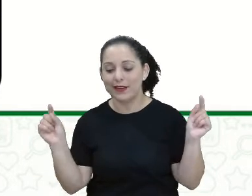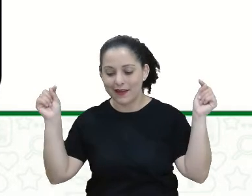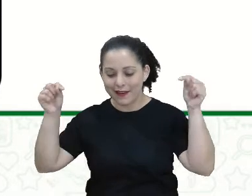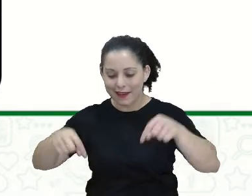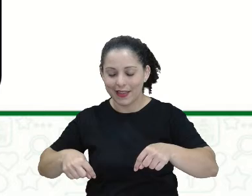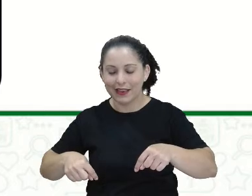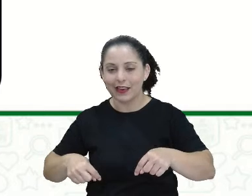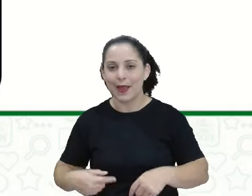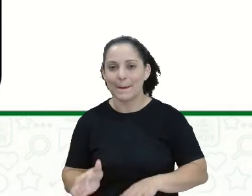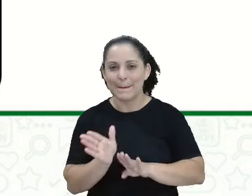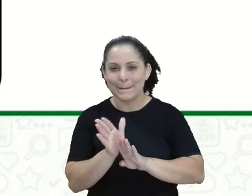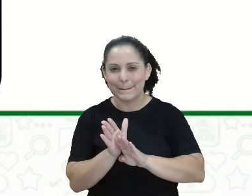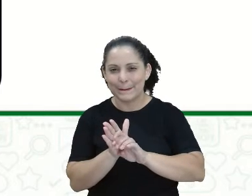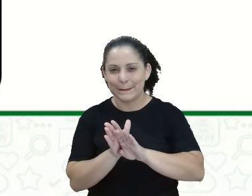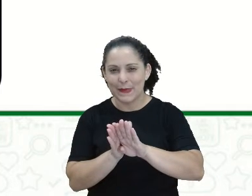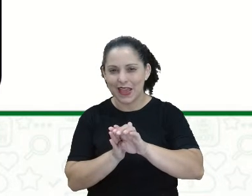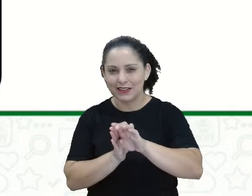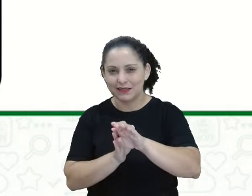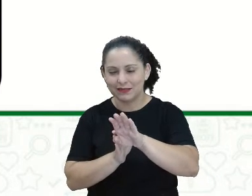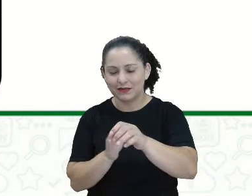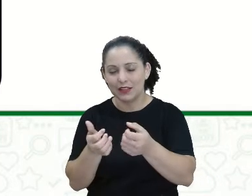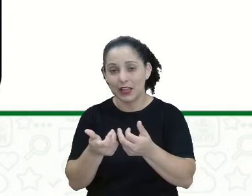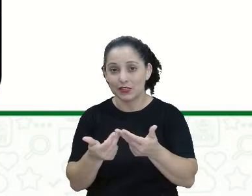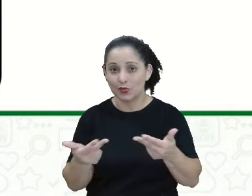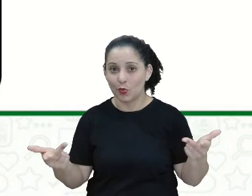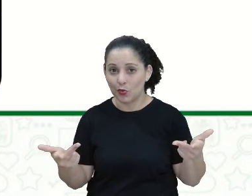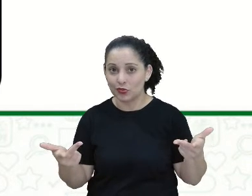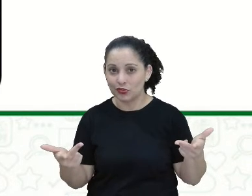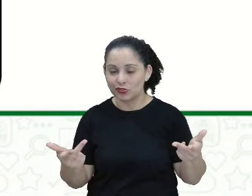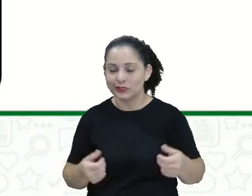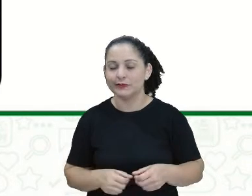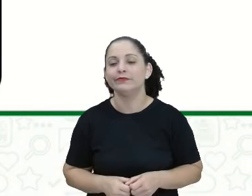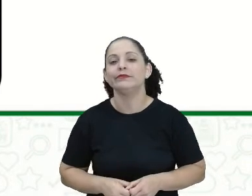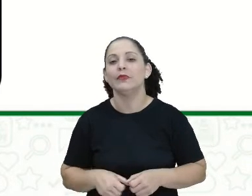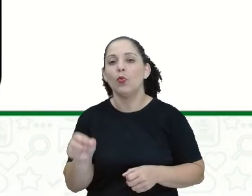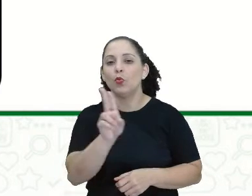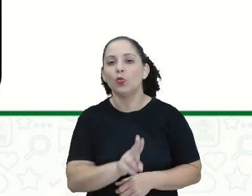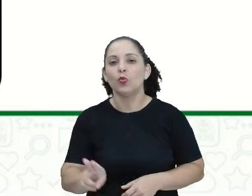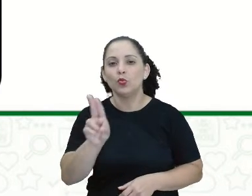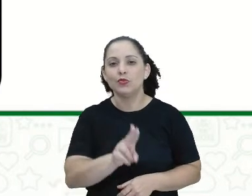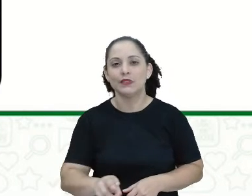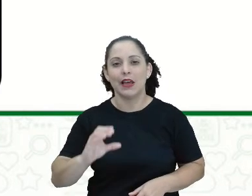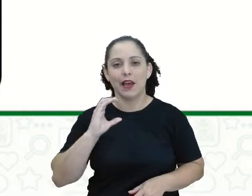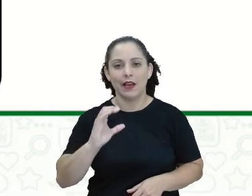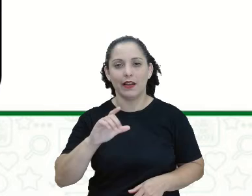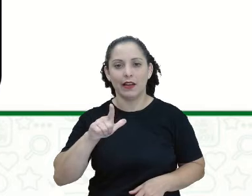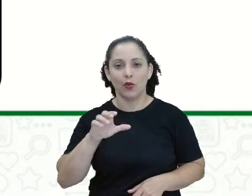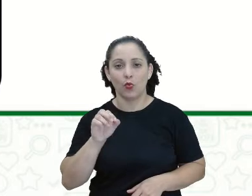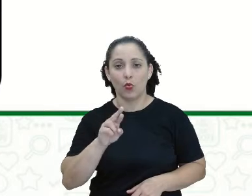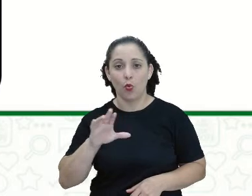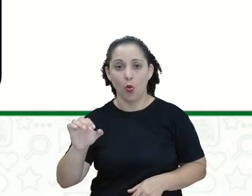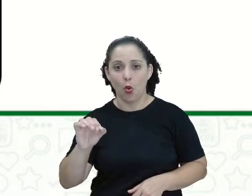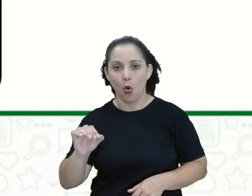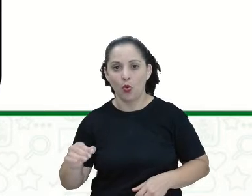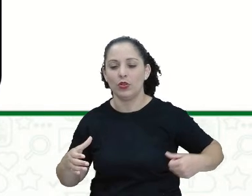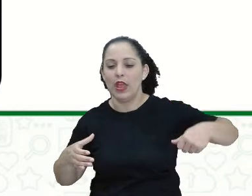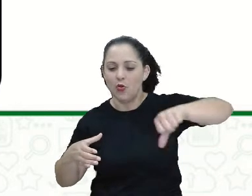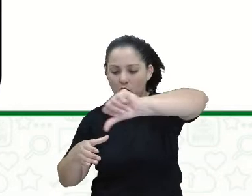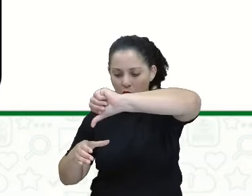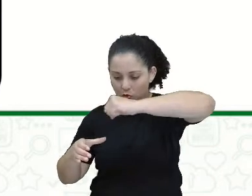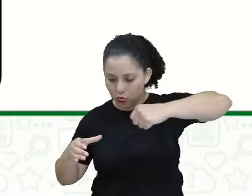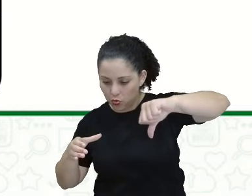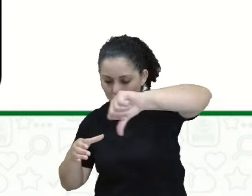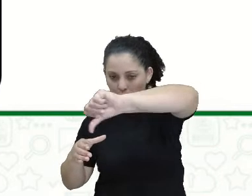dos micro-organismos. Então, coloca-se cloro naquela água para matar micro-organismos, tá